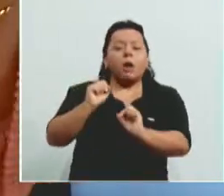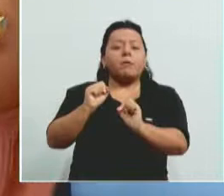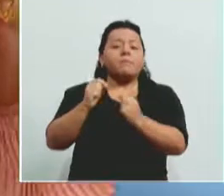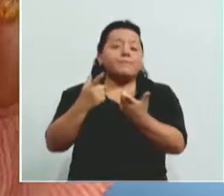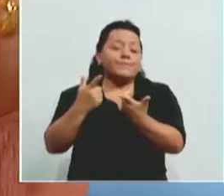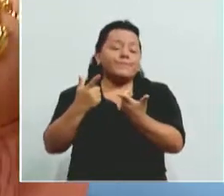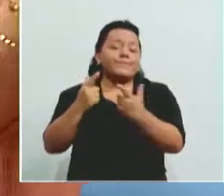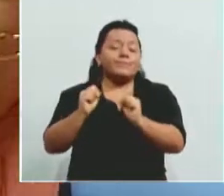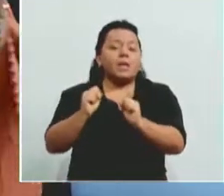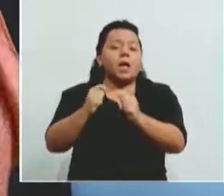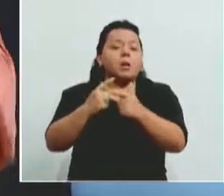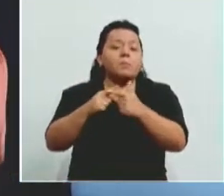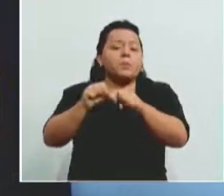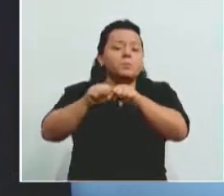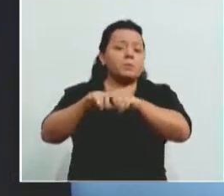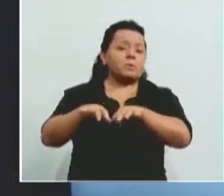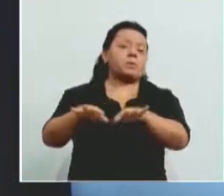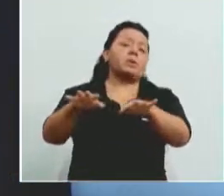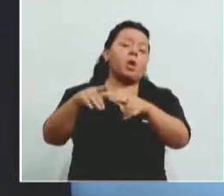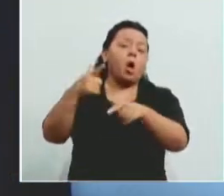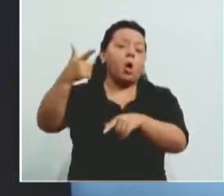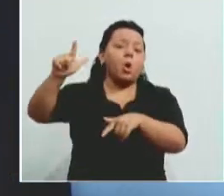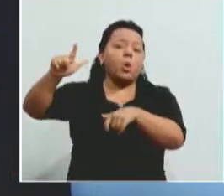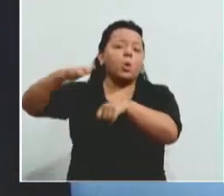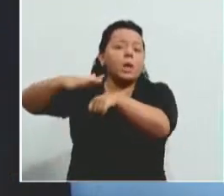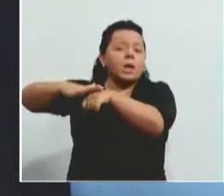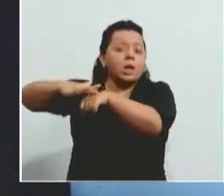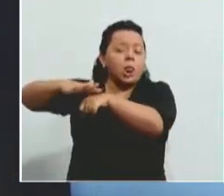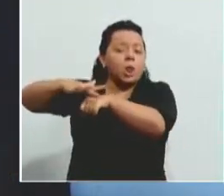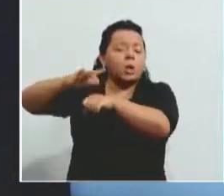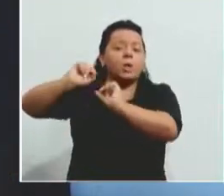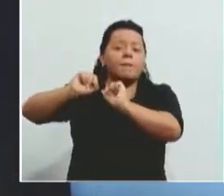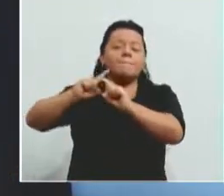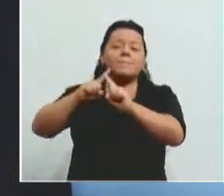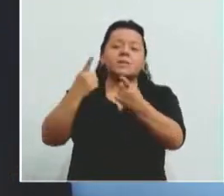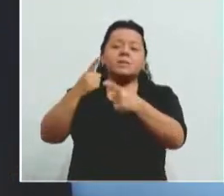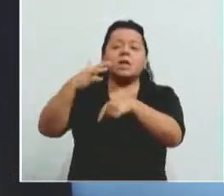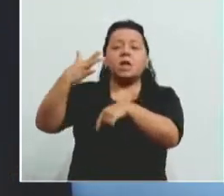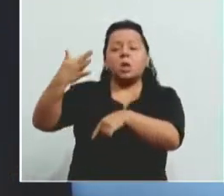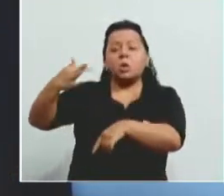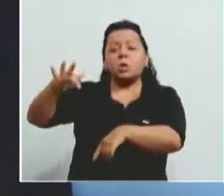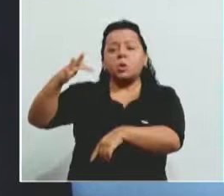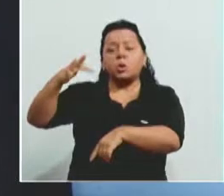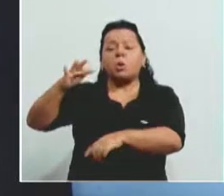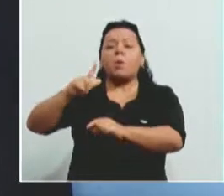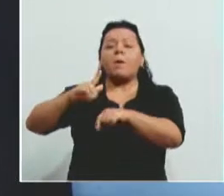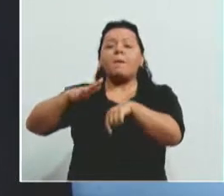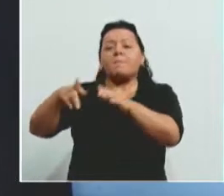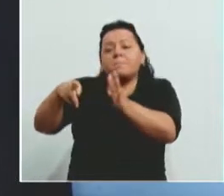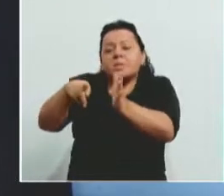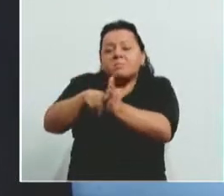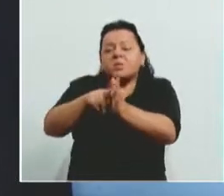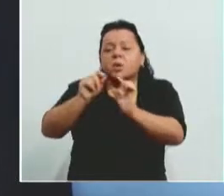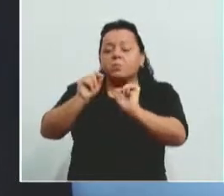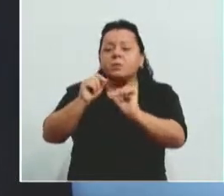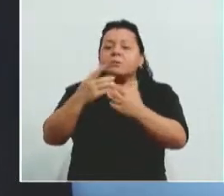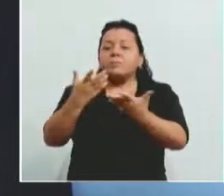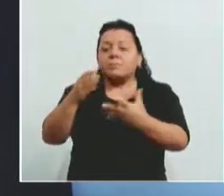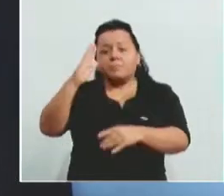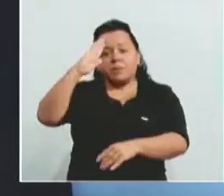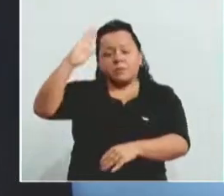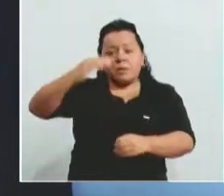mais comuns, mas tem uma dor mais específica, principalmente da endometriose profunda, que a gente chama